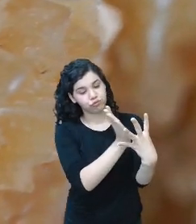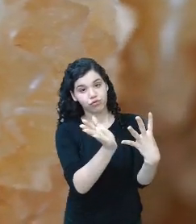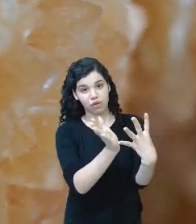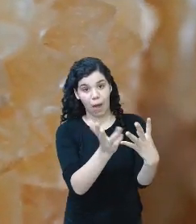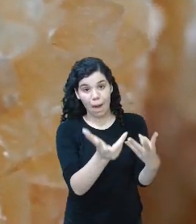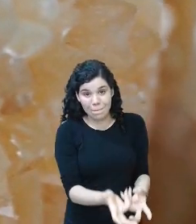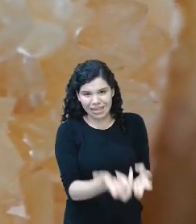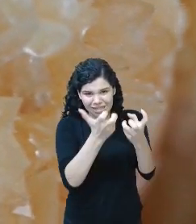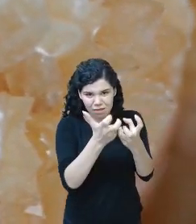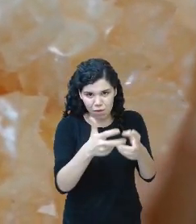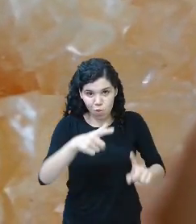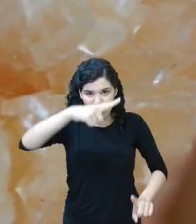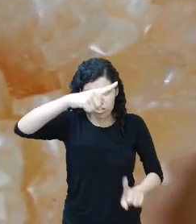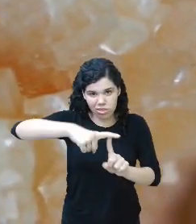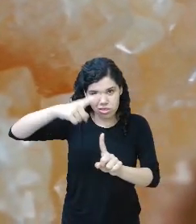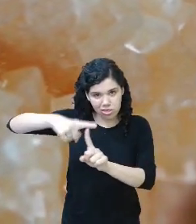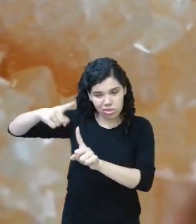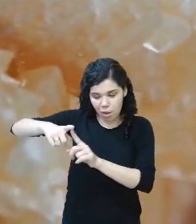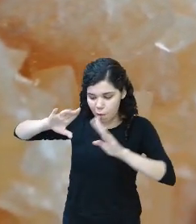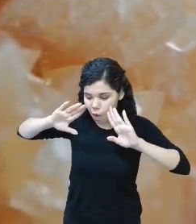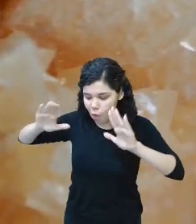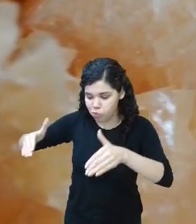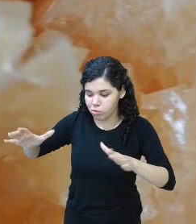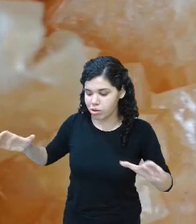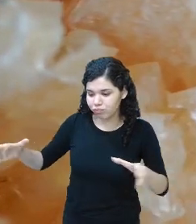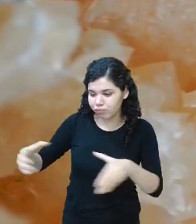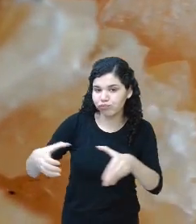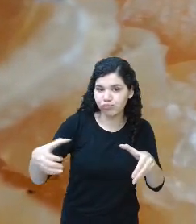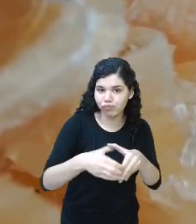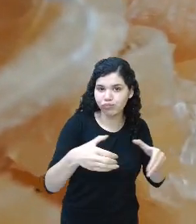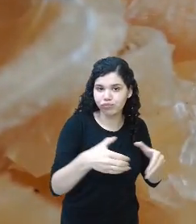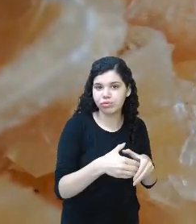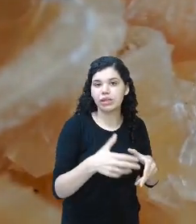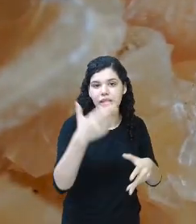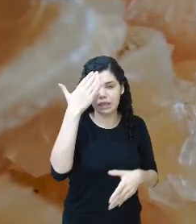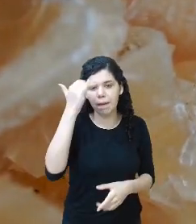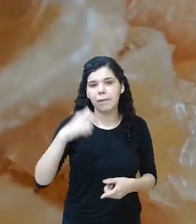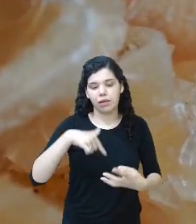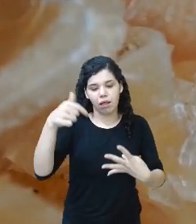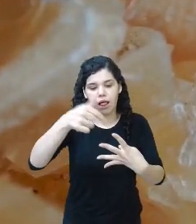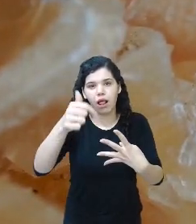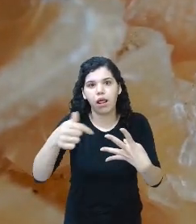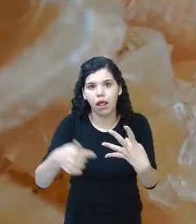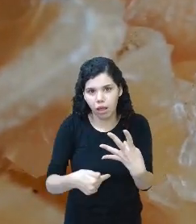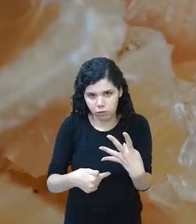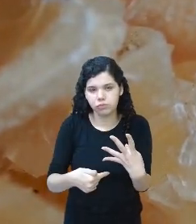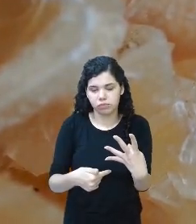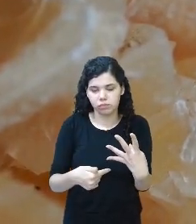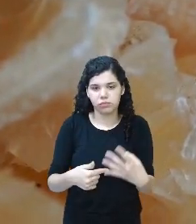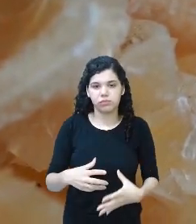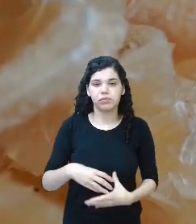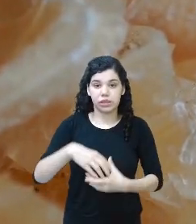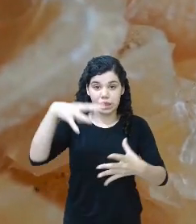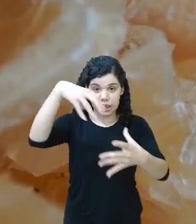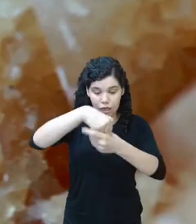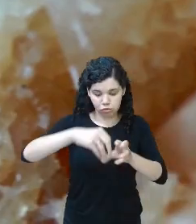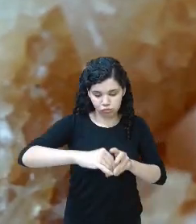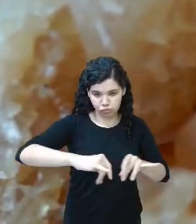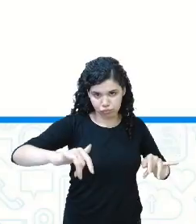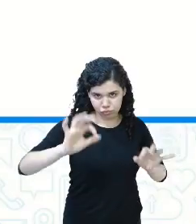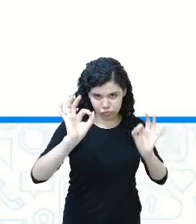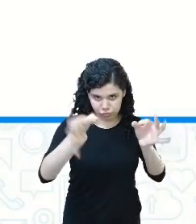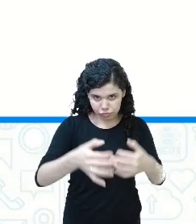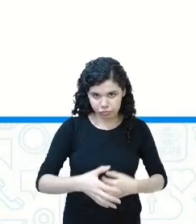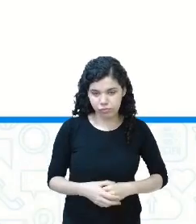a qualidade e a quantidade de elementos, de minerais, de matéria orgânica que se encontra naquele